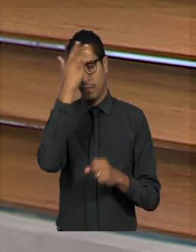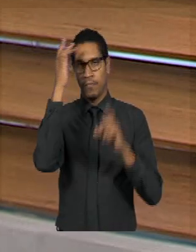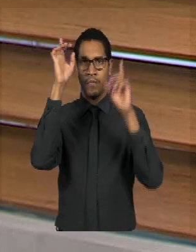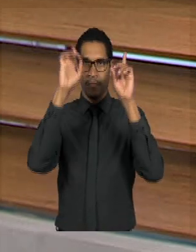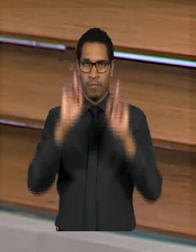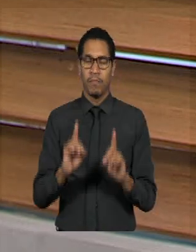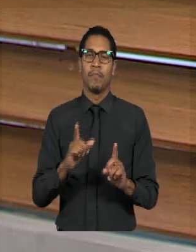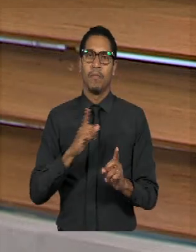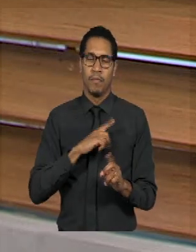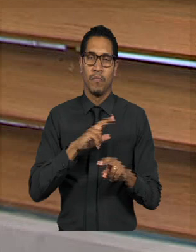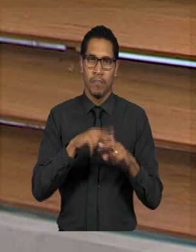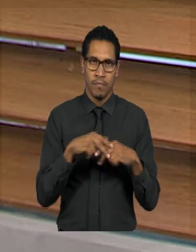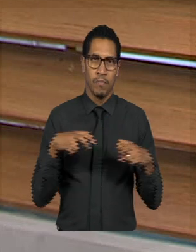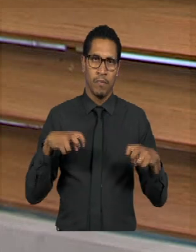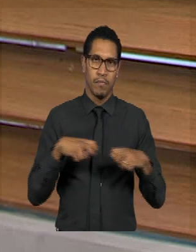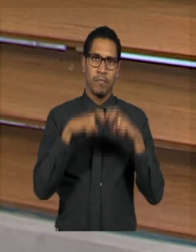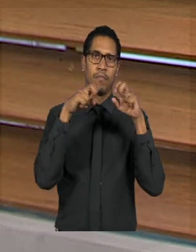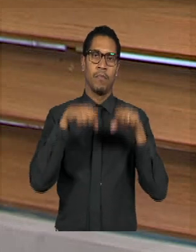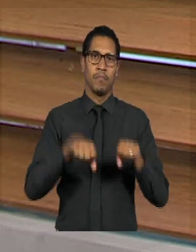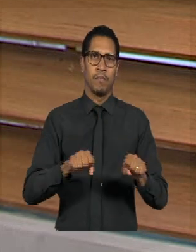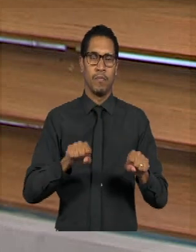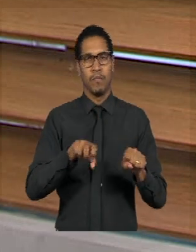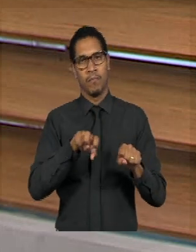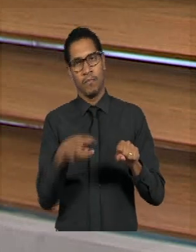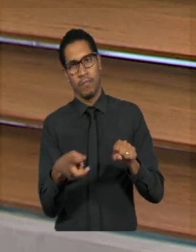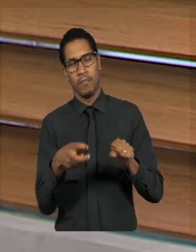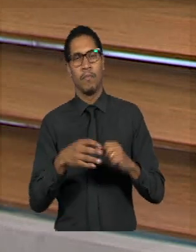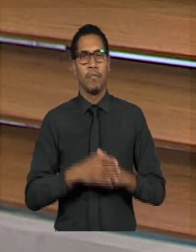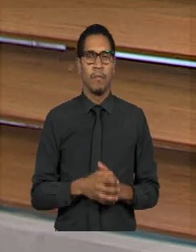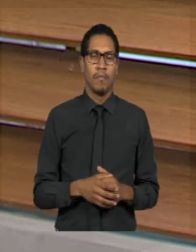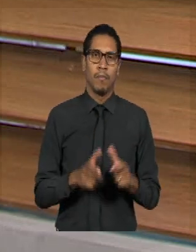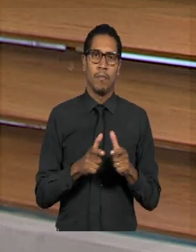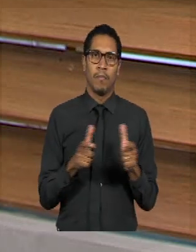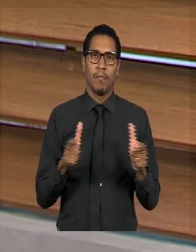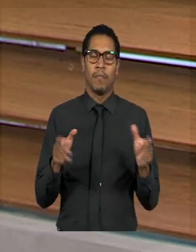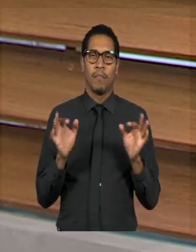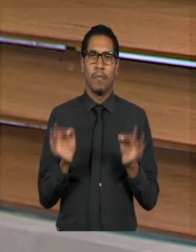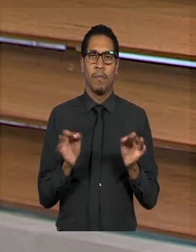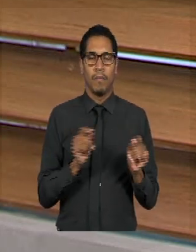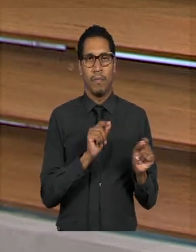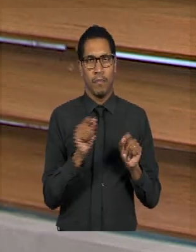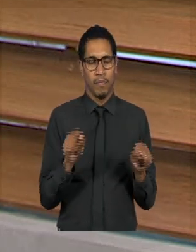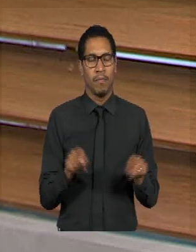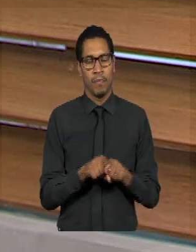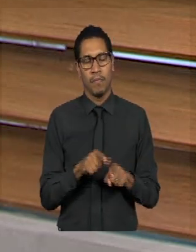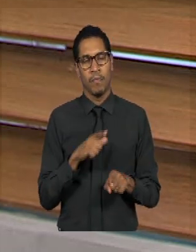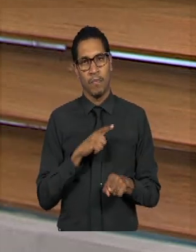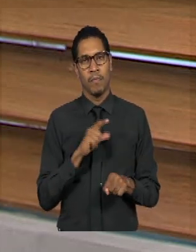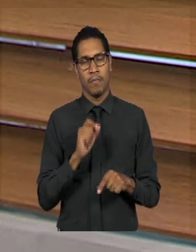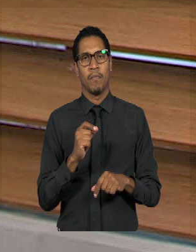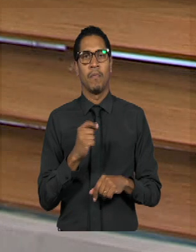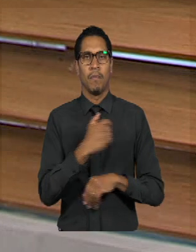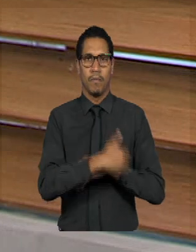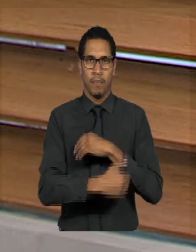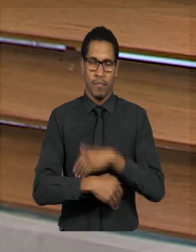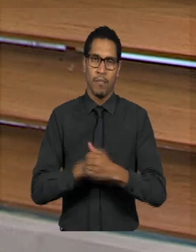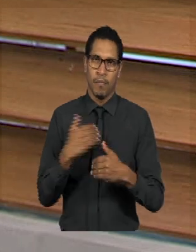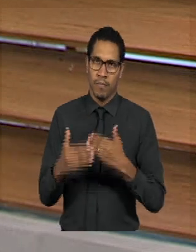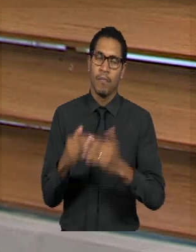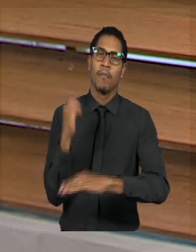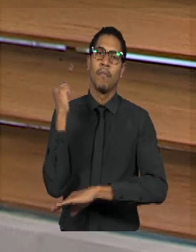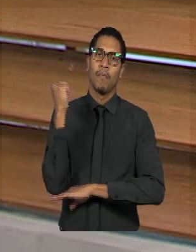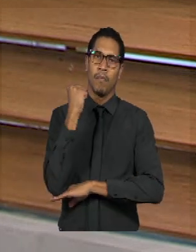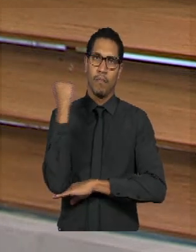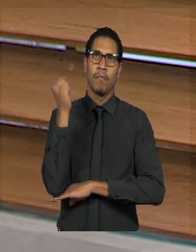deficiência. E a maioria das sequelas grave